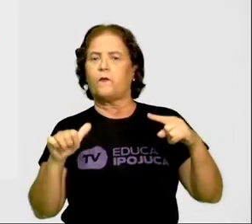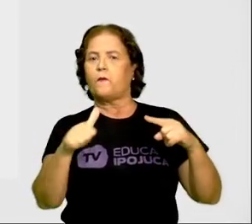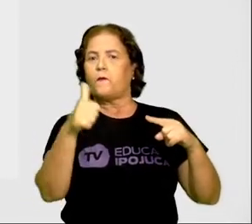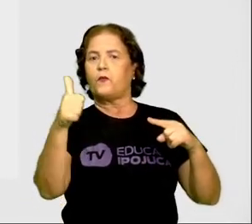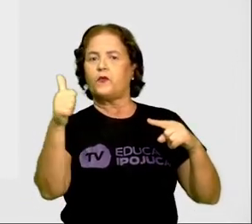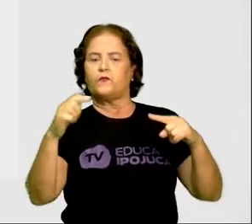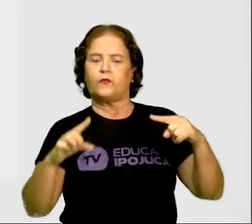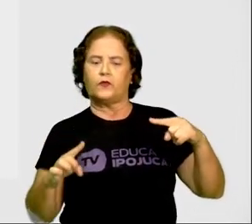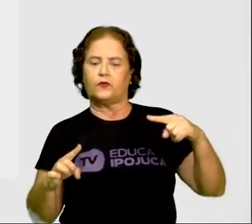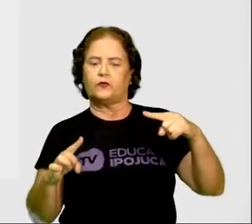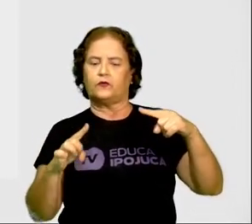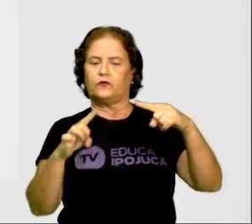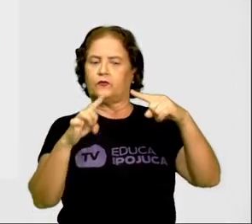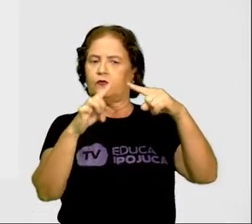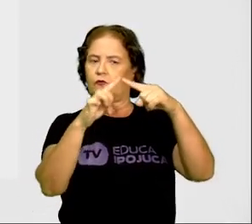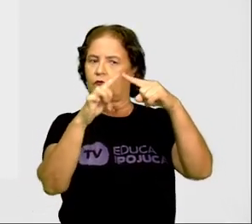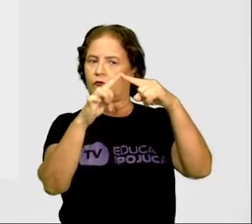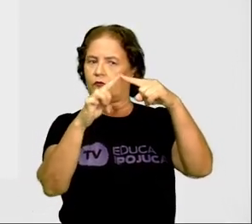São quantos?